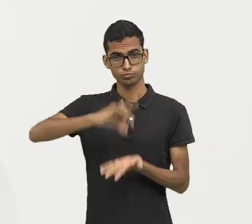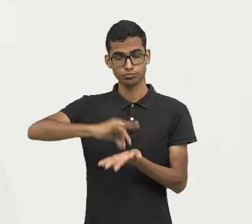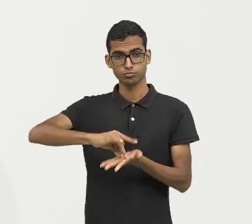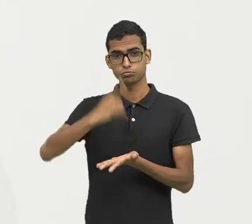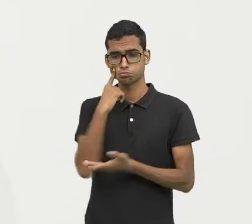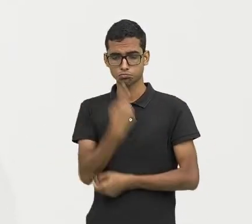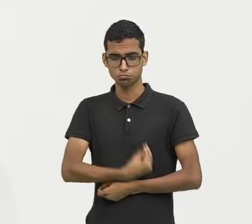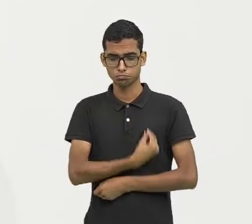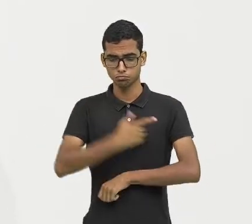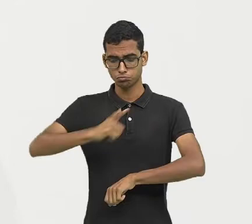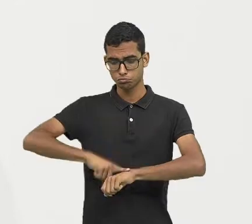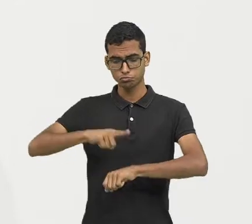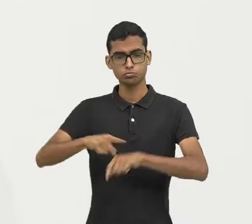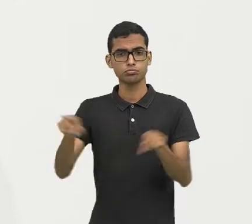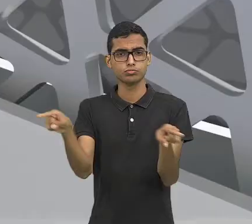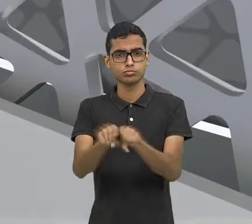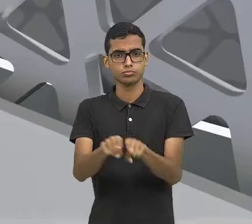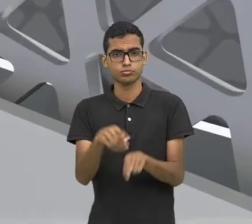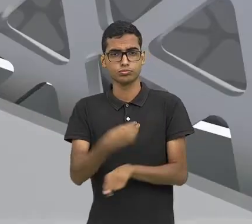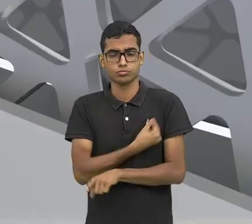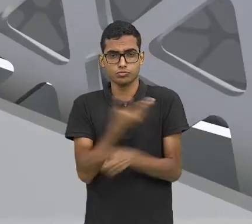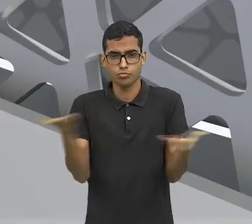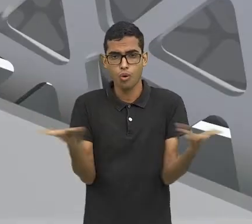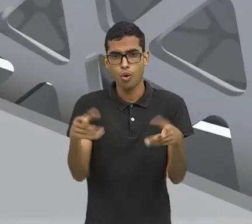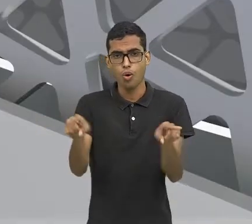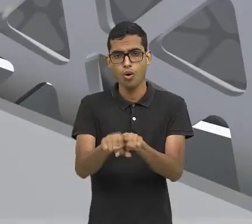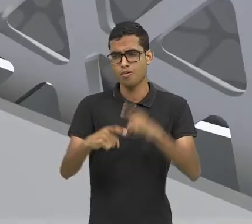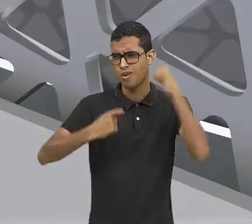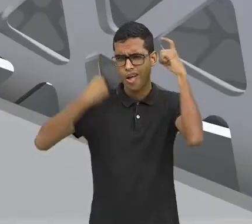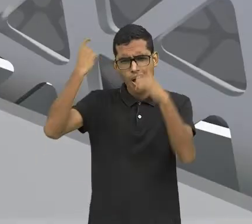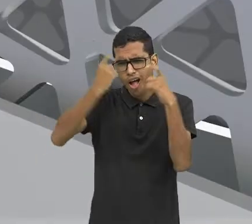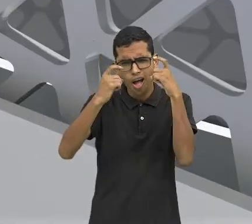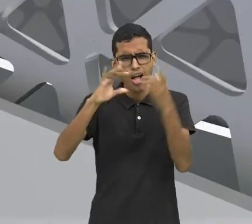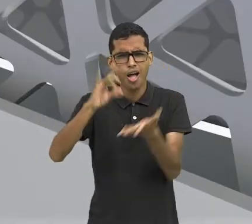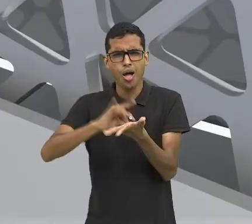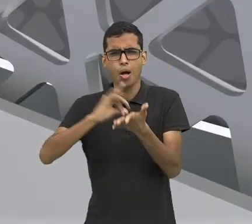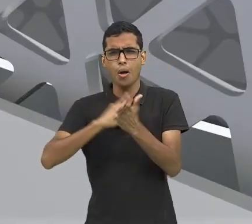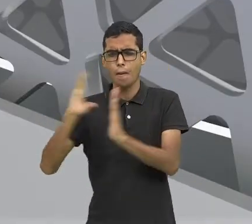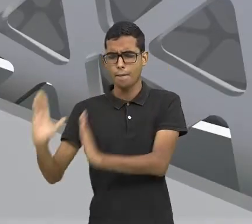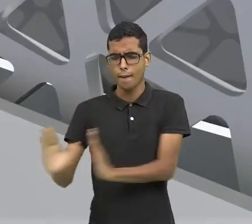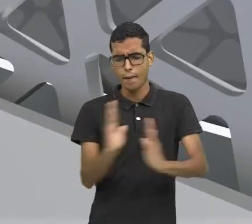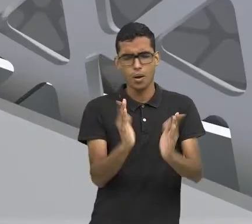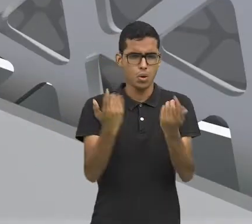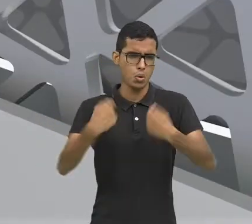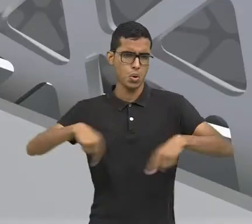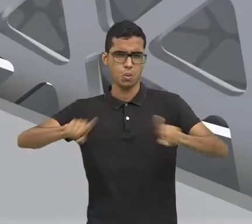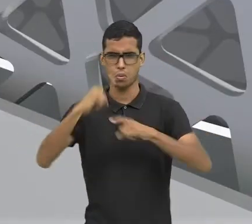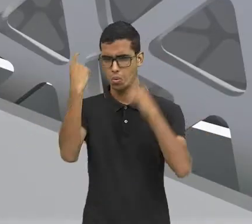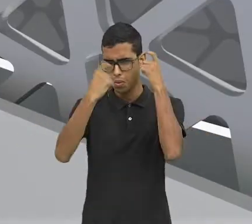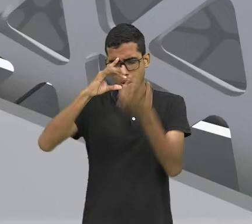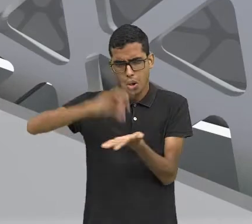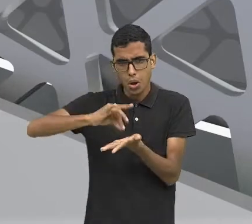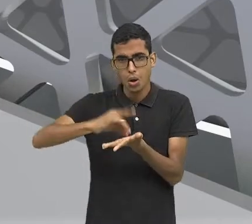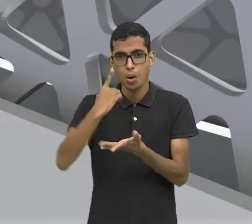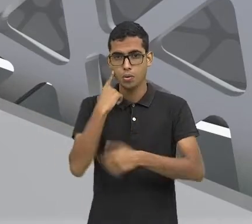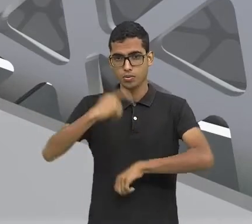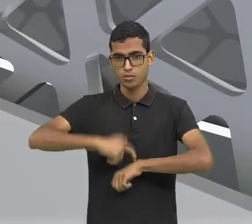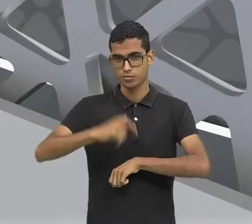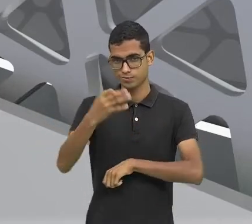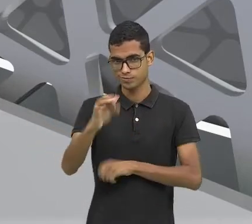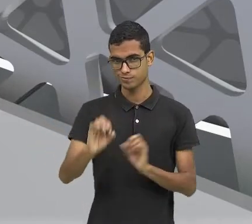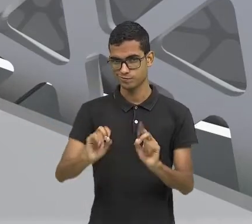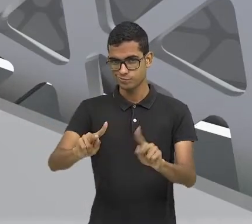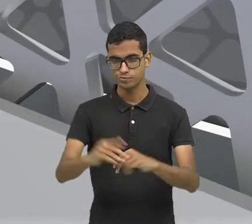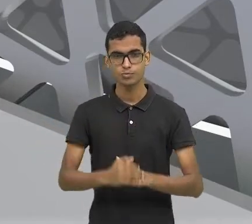o momento, viver o hoje, não se preocupar exatamente com essa passagem, essa ideia fugaz de tempo,